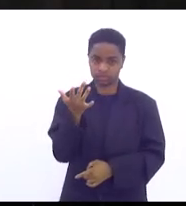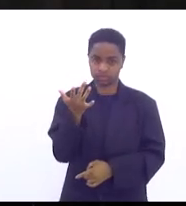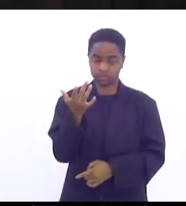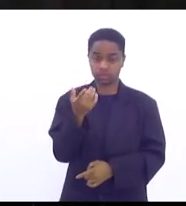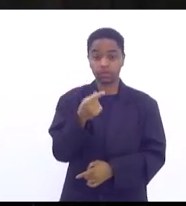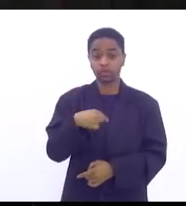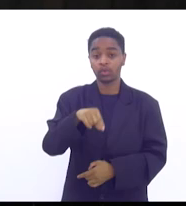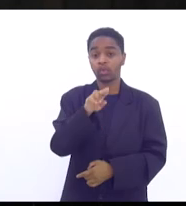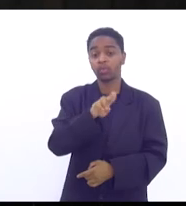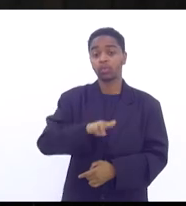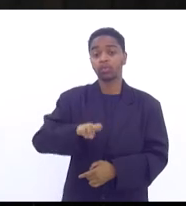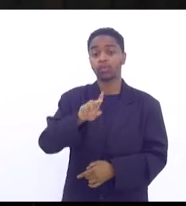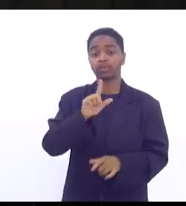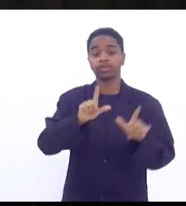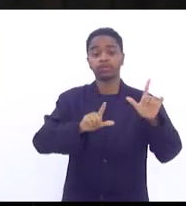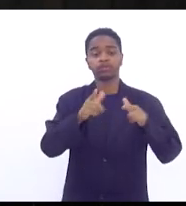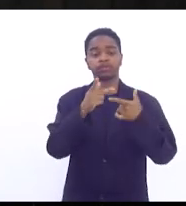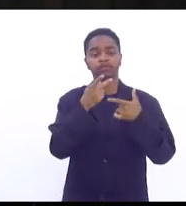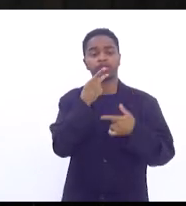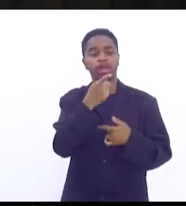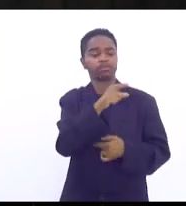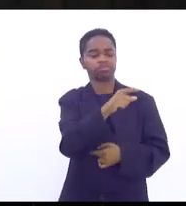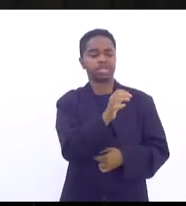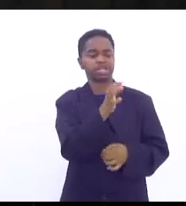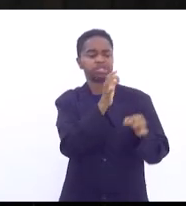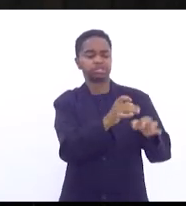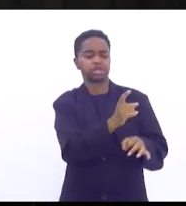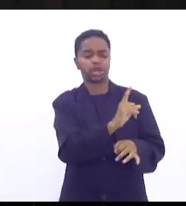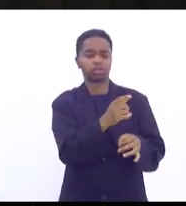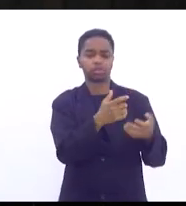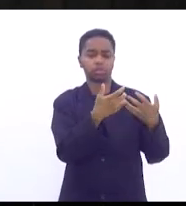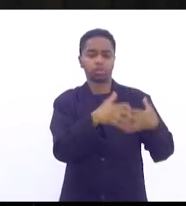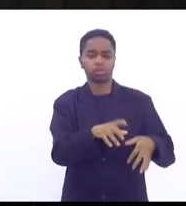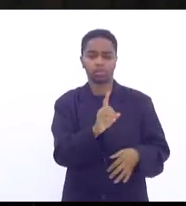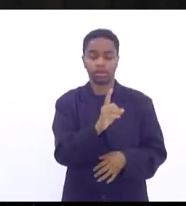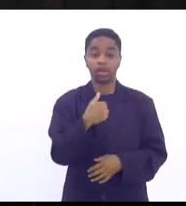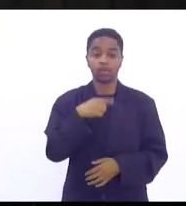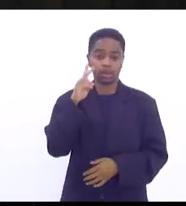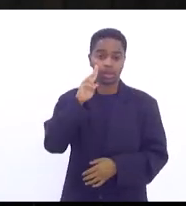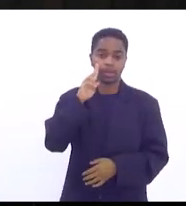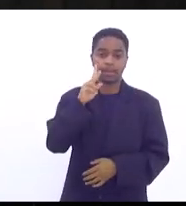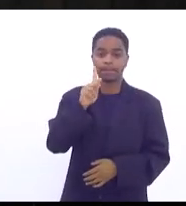usar a mídia para dizer, não, isto não dá certo. Eu me lembro da Perimetral.